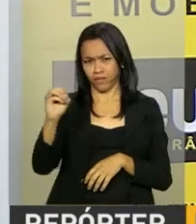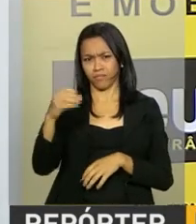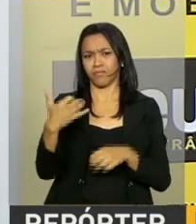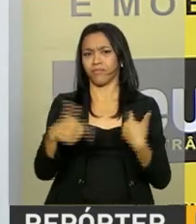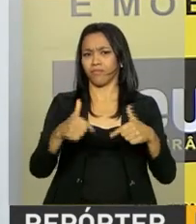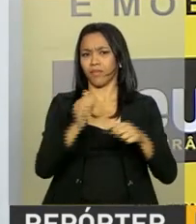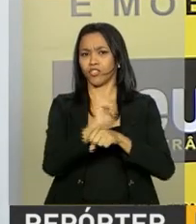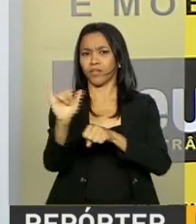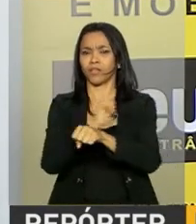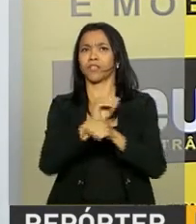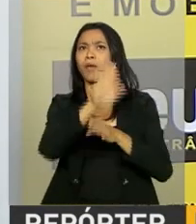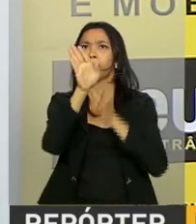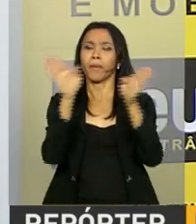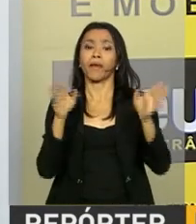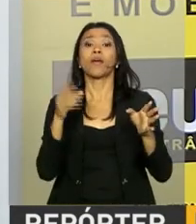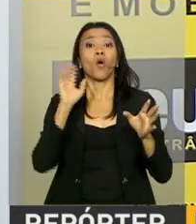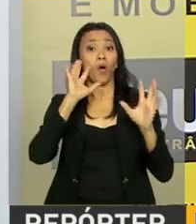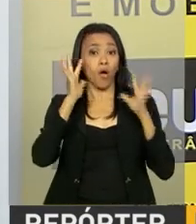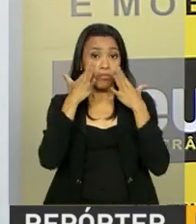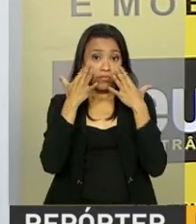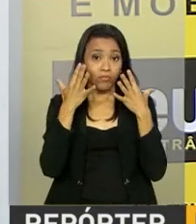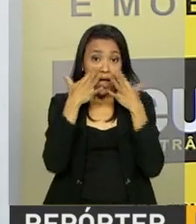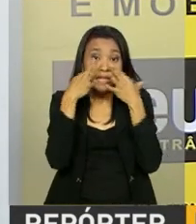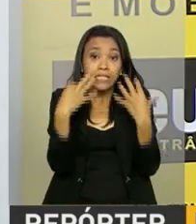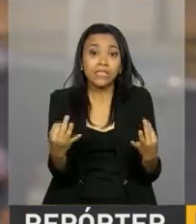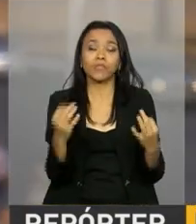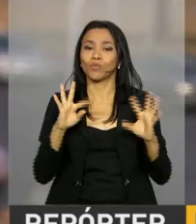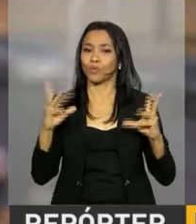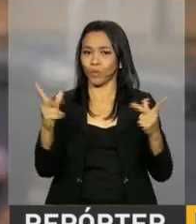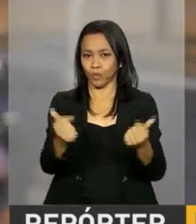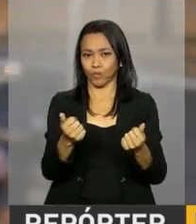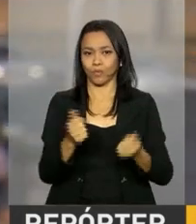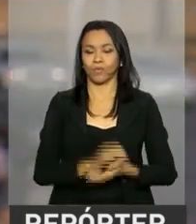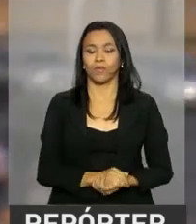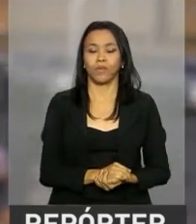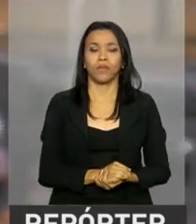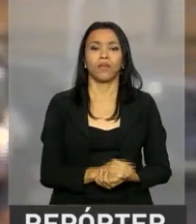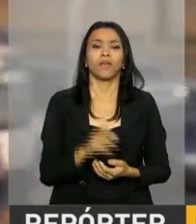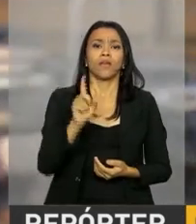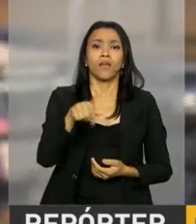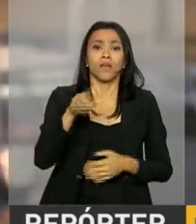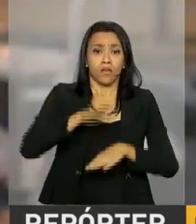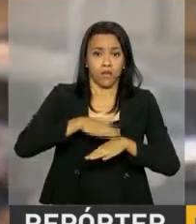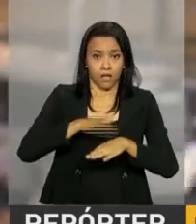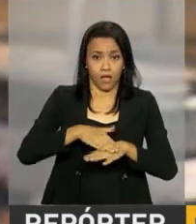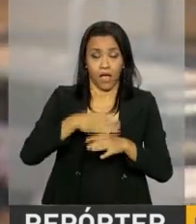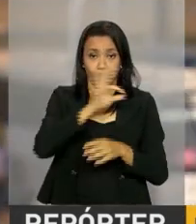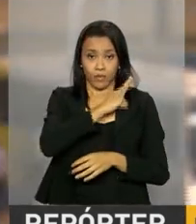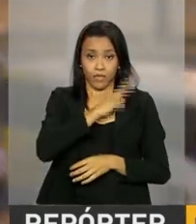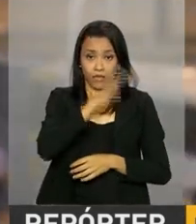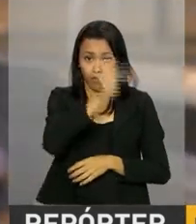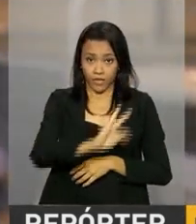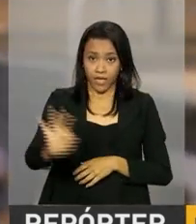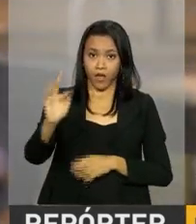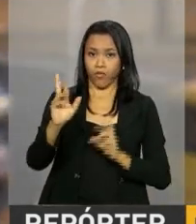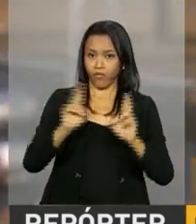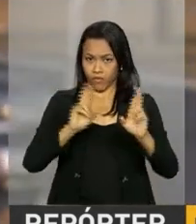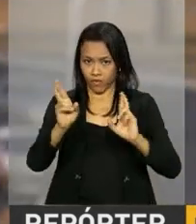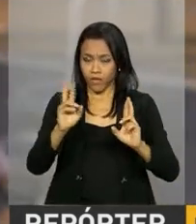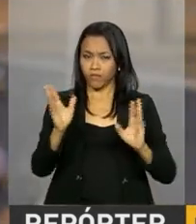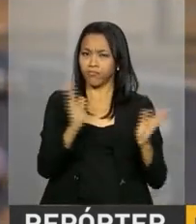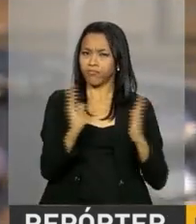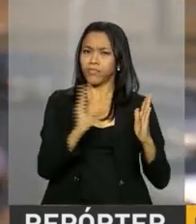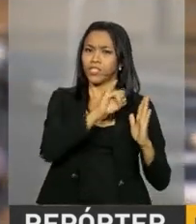objetivo é chamar a atenção de todos, não só do condutor. De acordo com a Polícia Rodoviária Federal, entre janeiro e junho